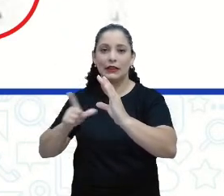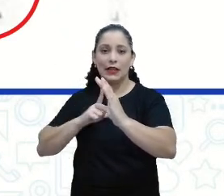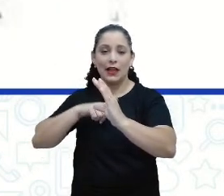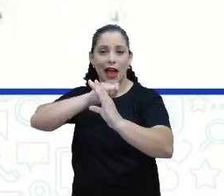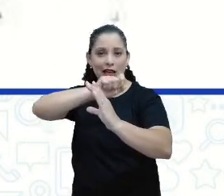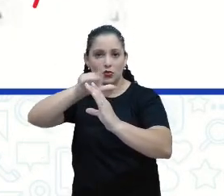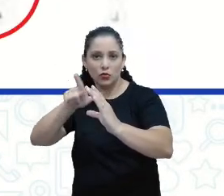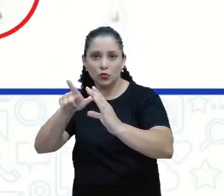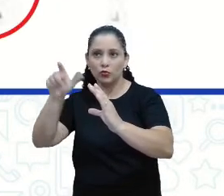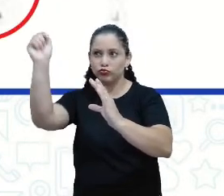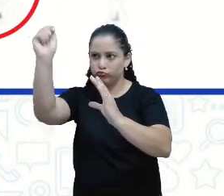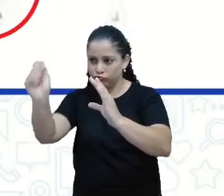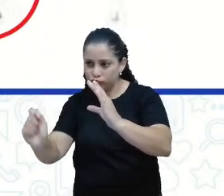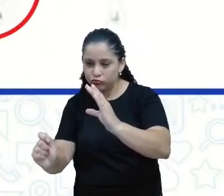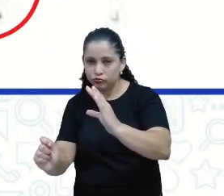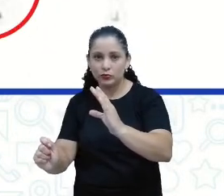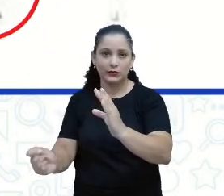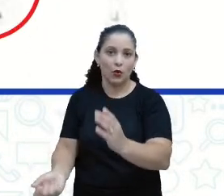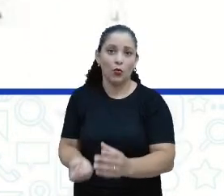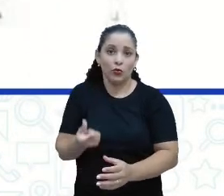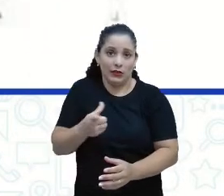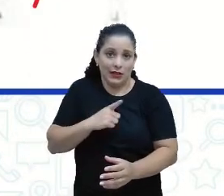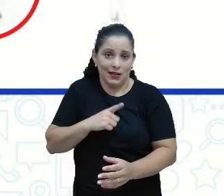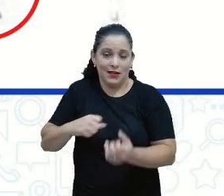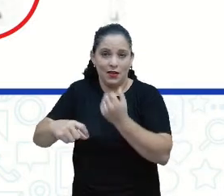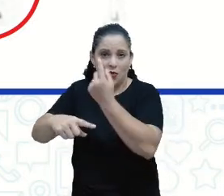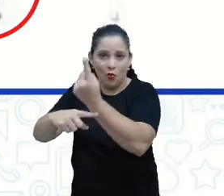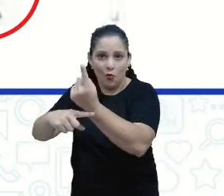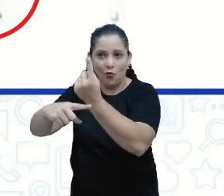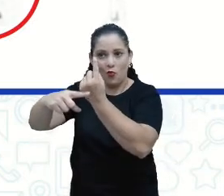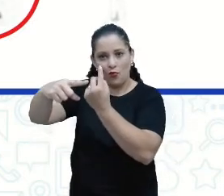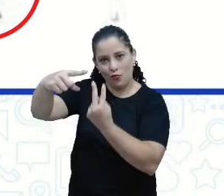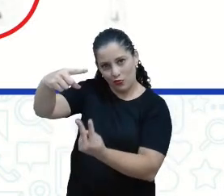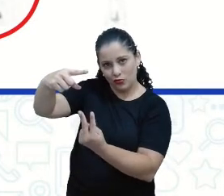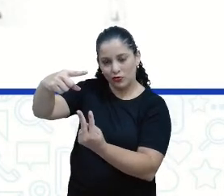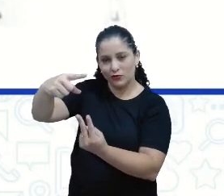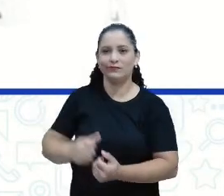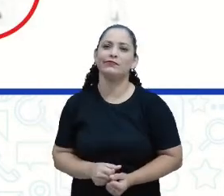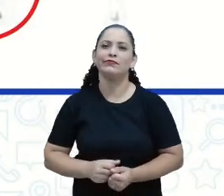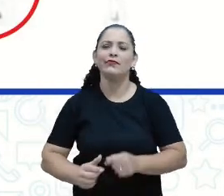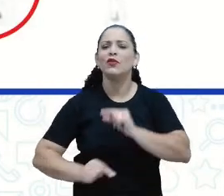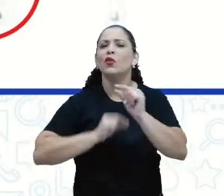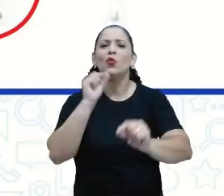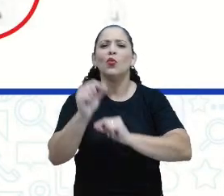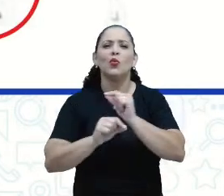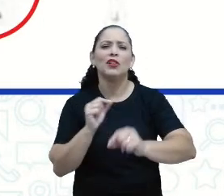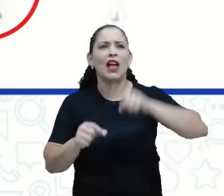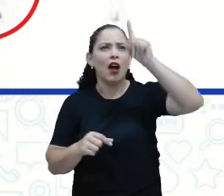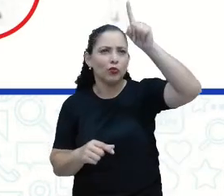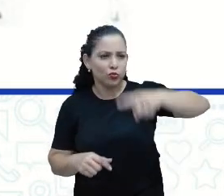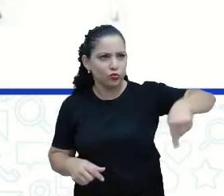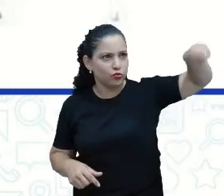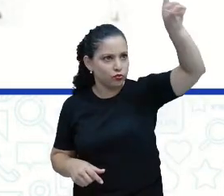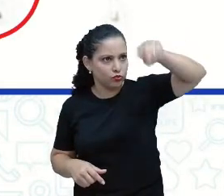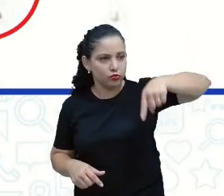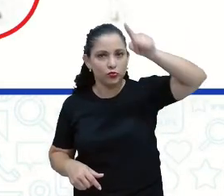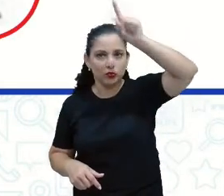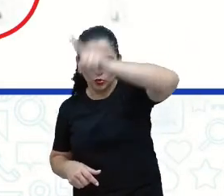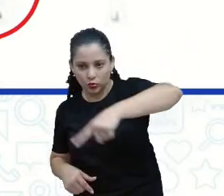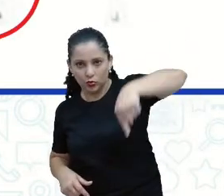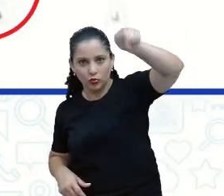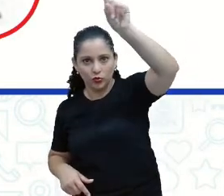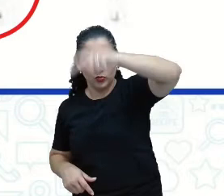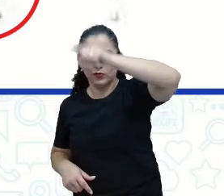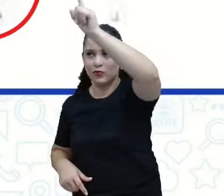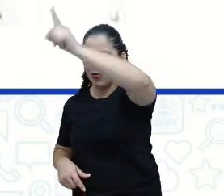1/2. Mas o que eu quero que você observe é o que está sendo circulado aí de roxinho para você, tá? Pode observar que a parte que